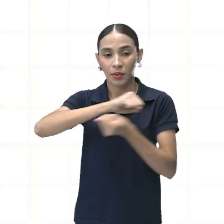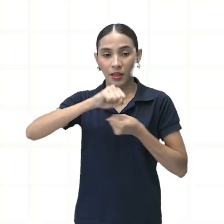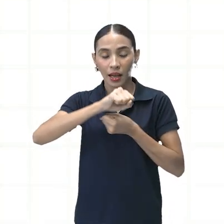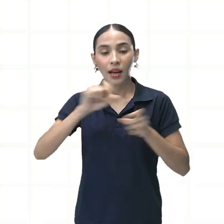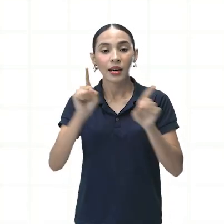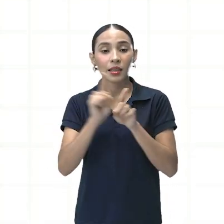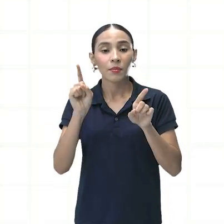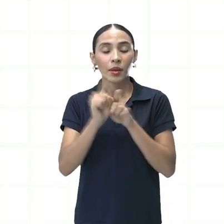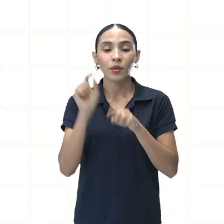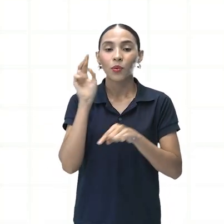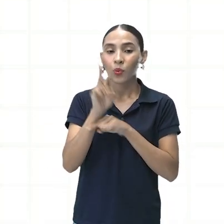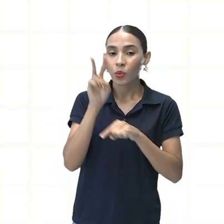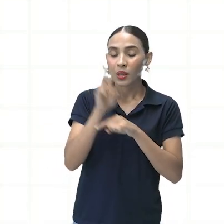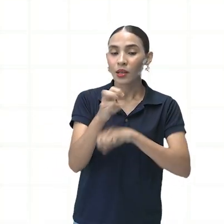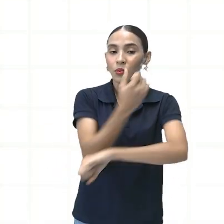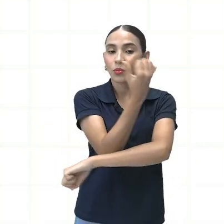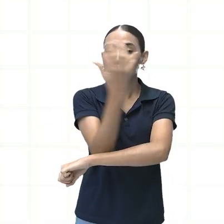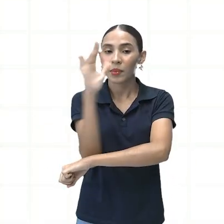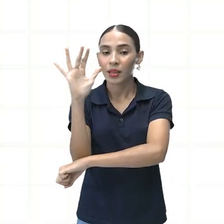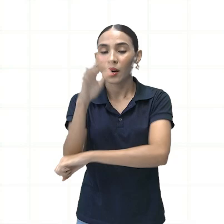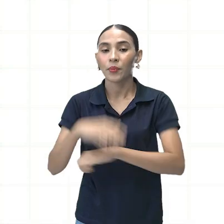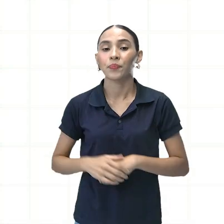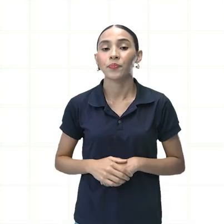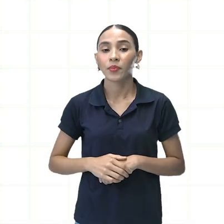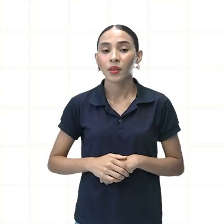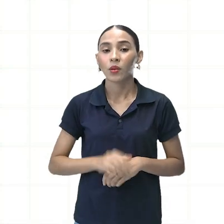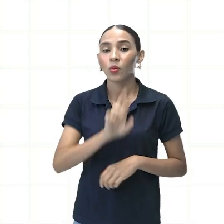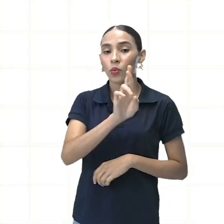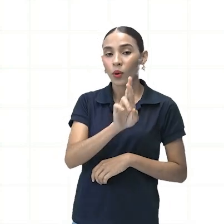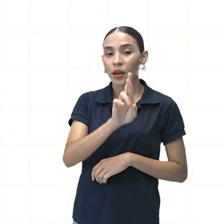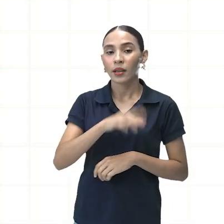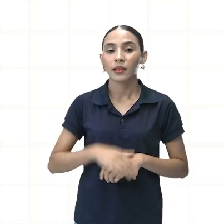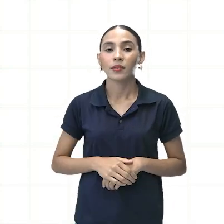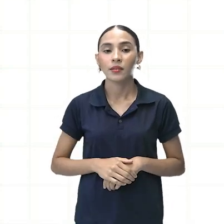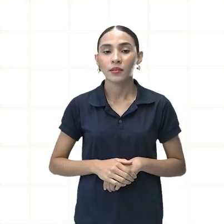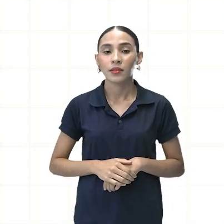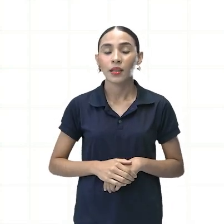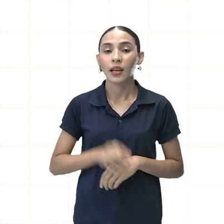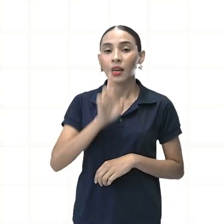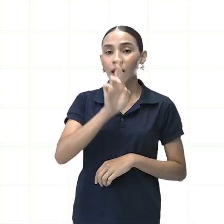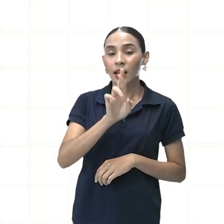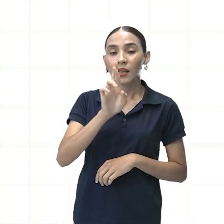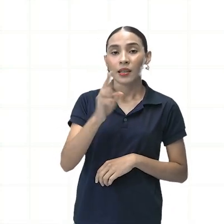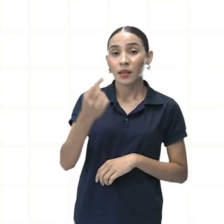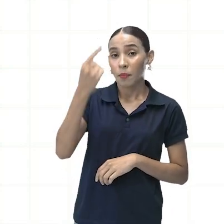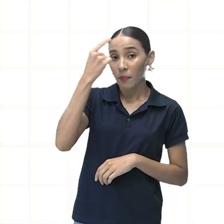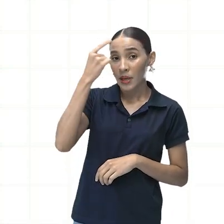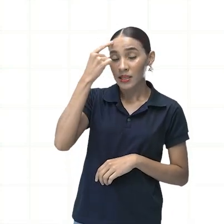e a preservação ambiental. Já o R de repensar